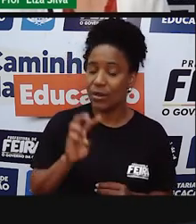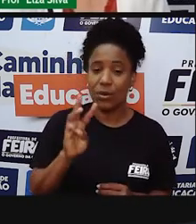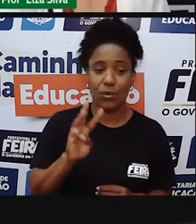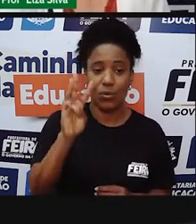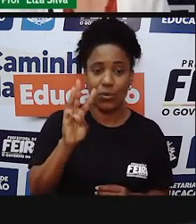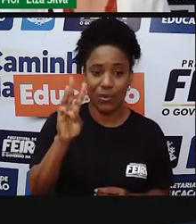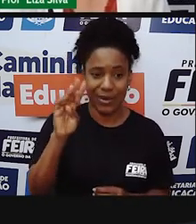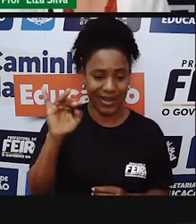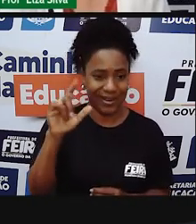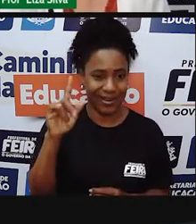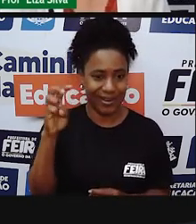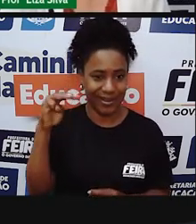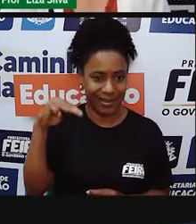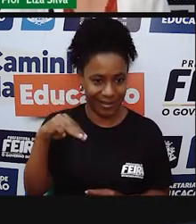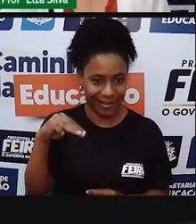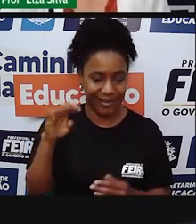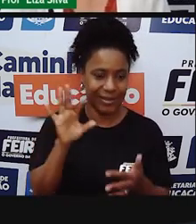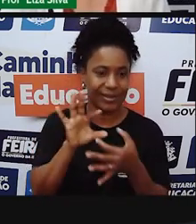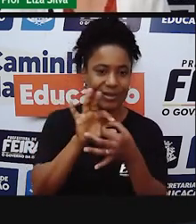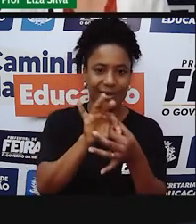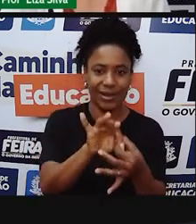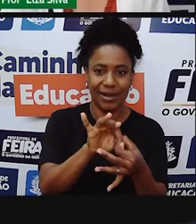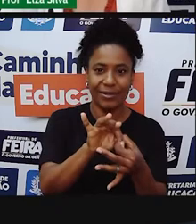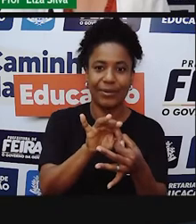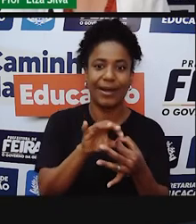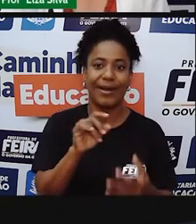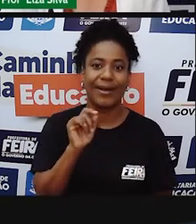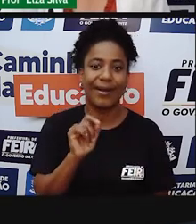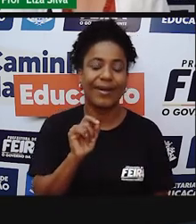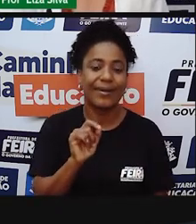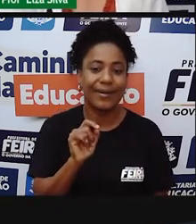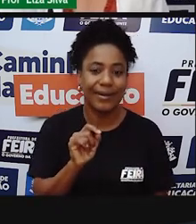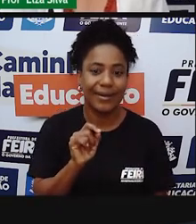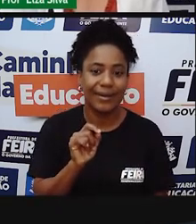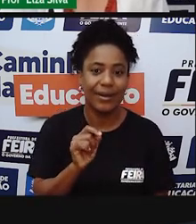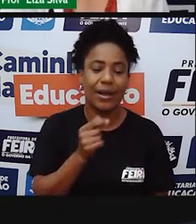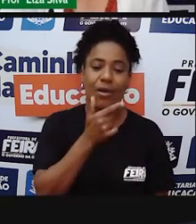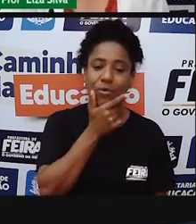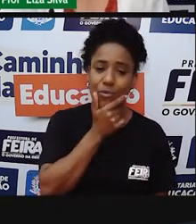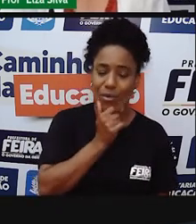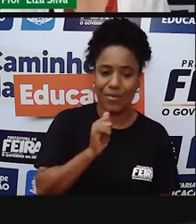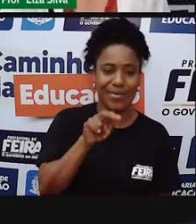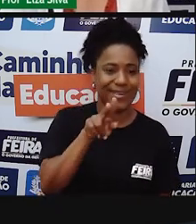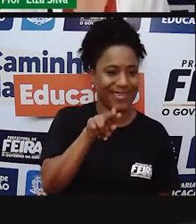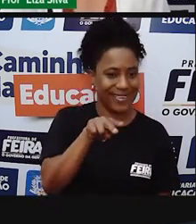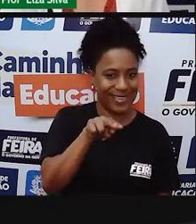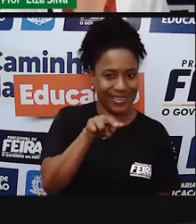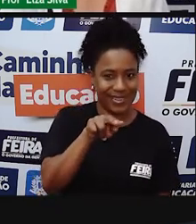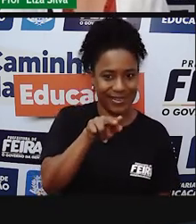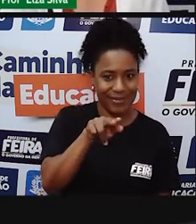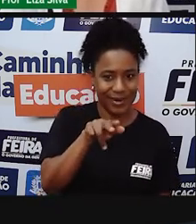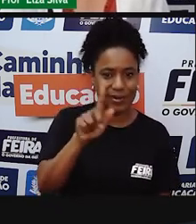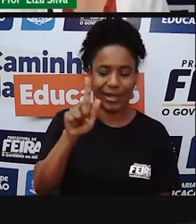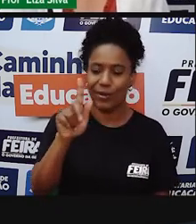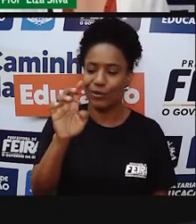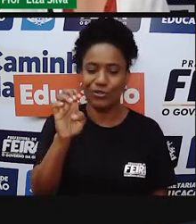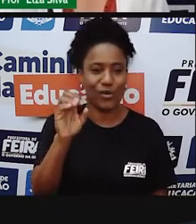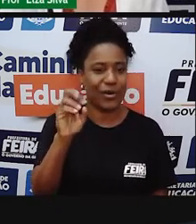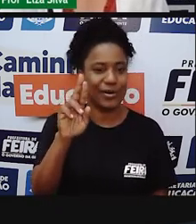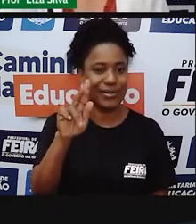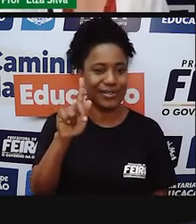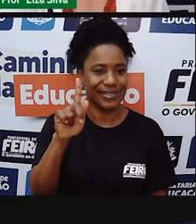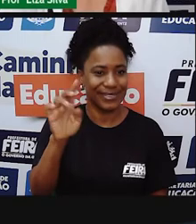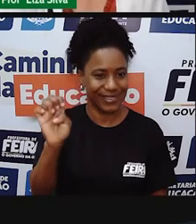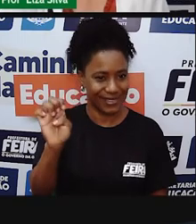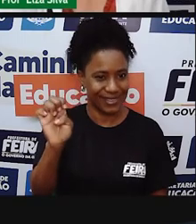a George. George é o irmão de William, portanto, tio de Alex,